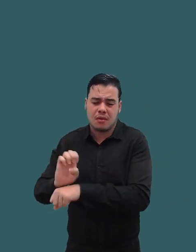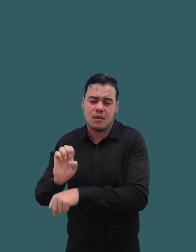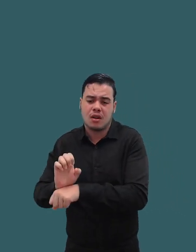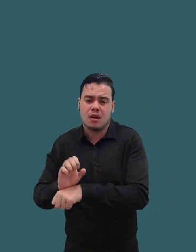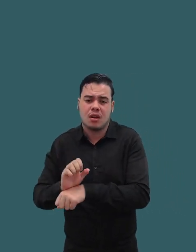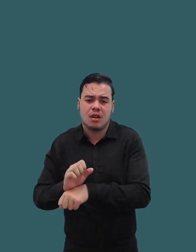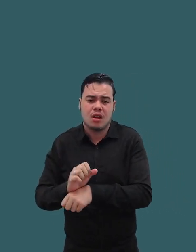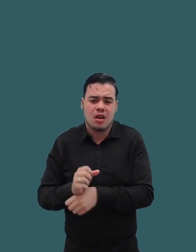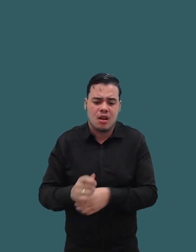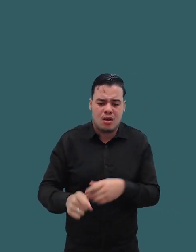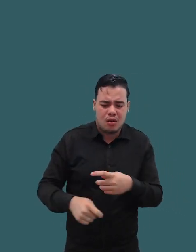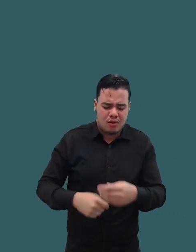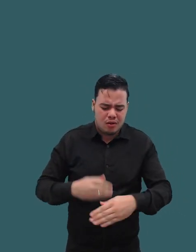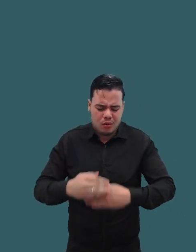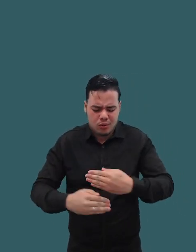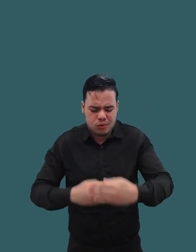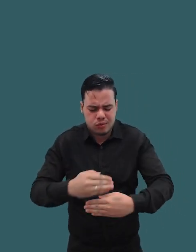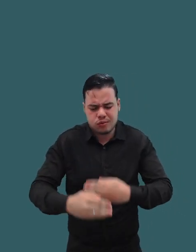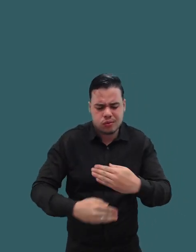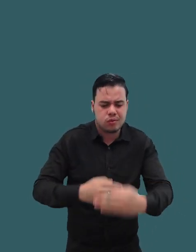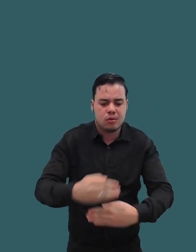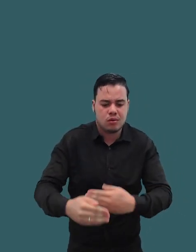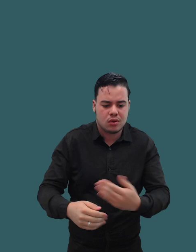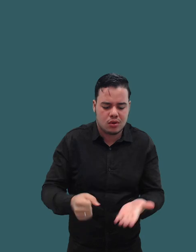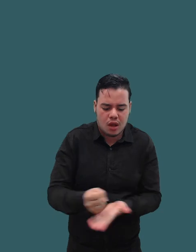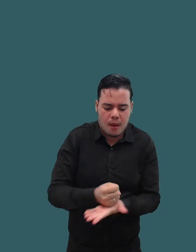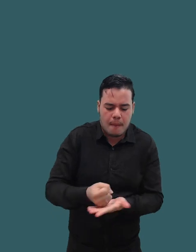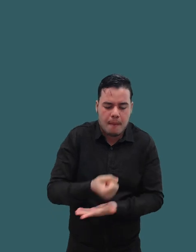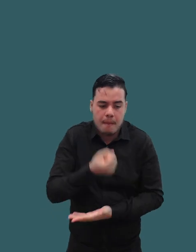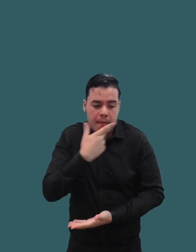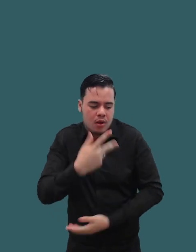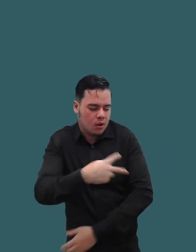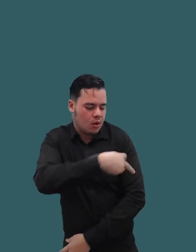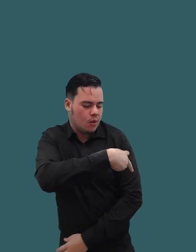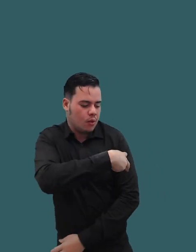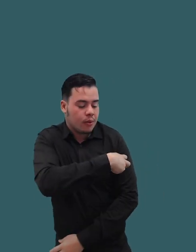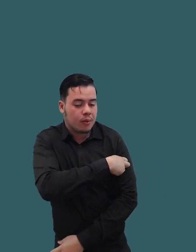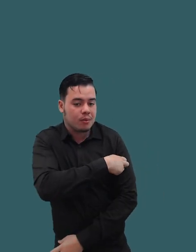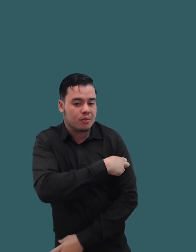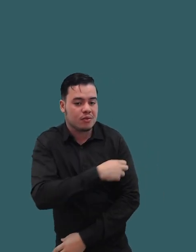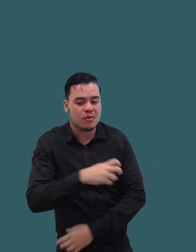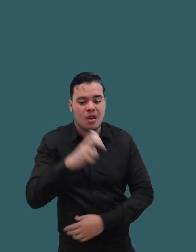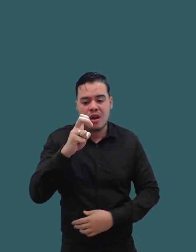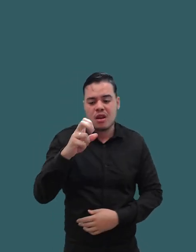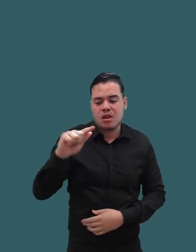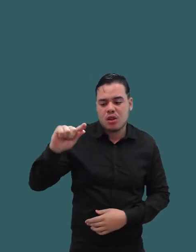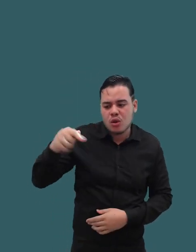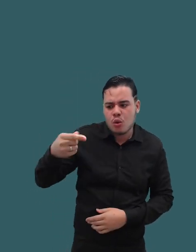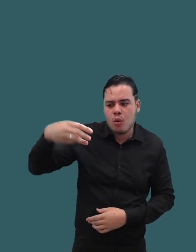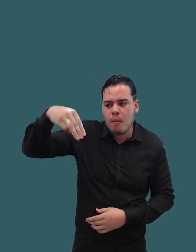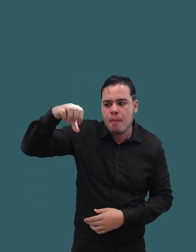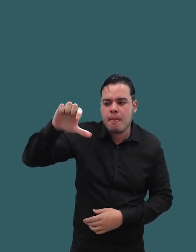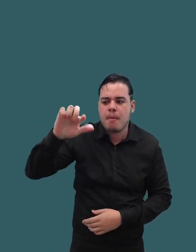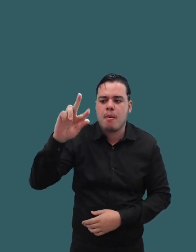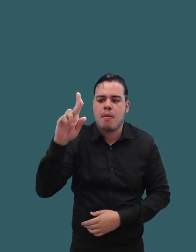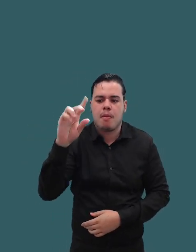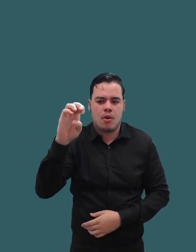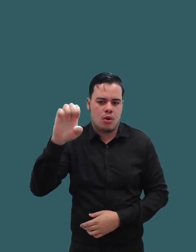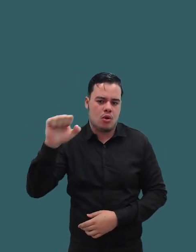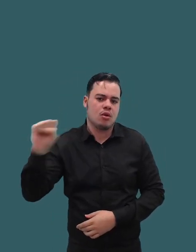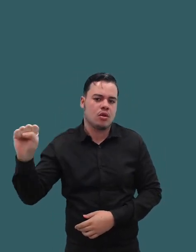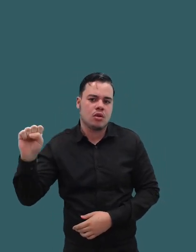que produz medicamentos e vacinas, esse contrapeso de 5 milhões, né, favoráveis, e a gente não